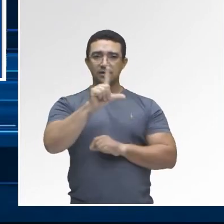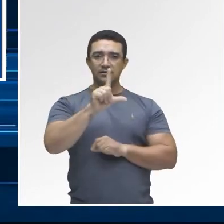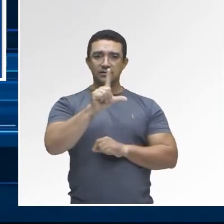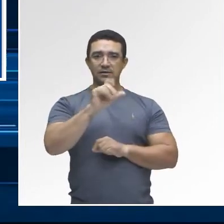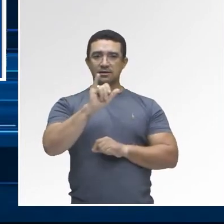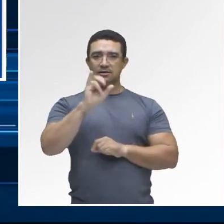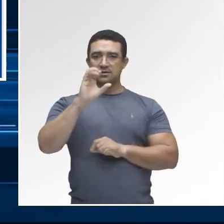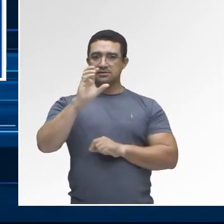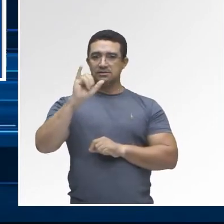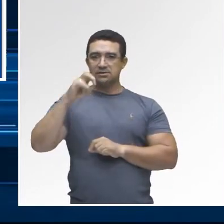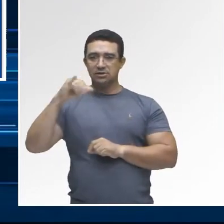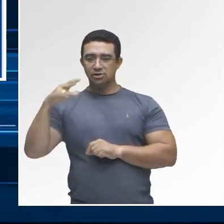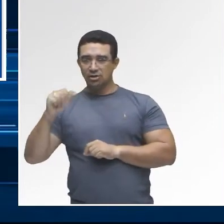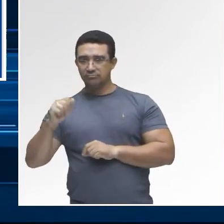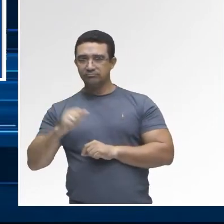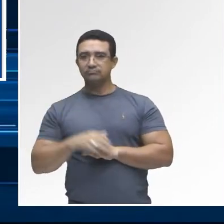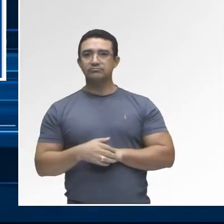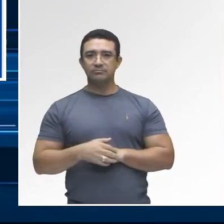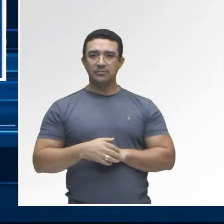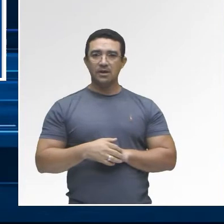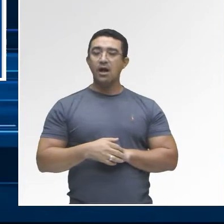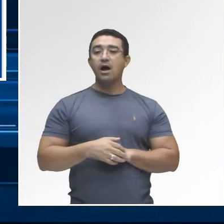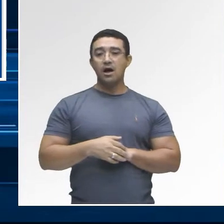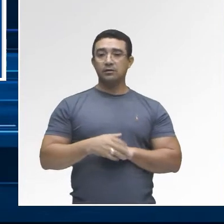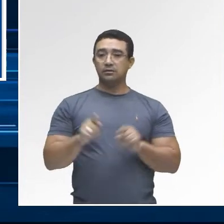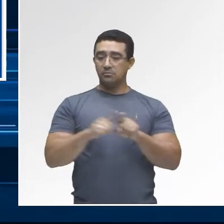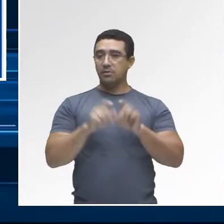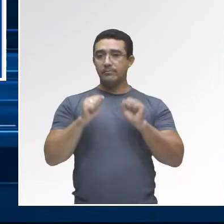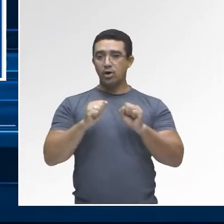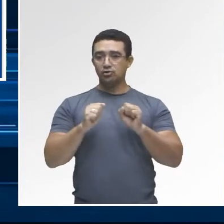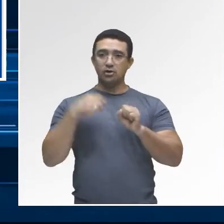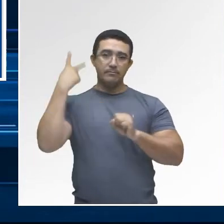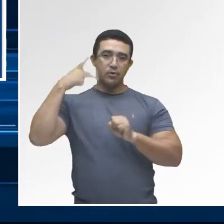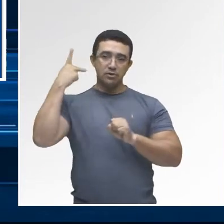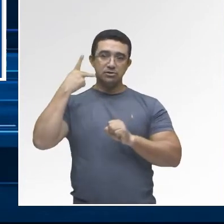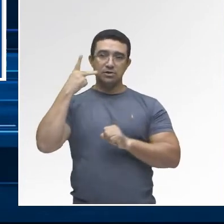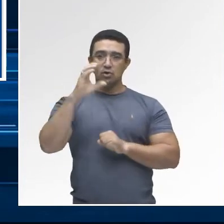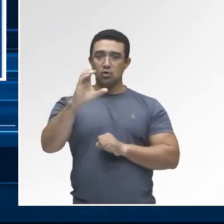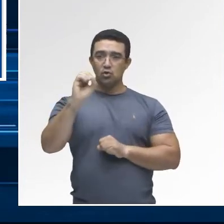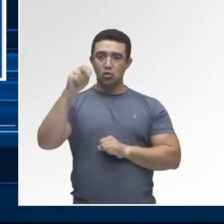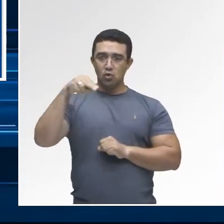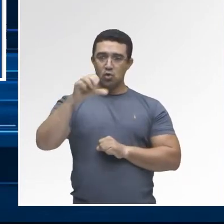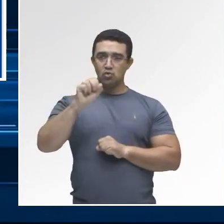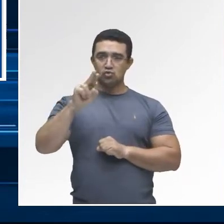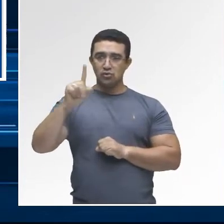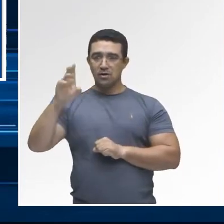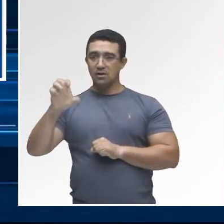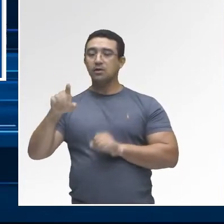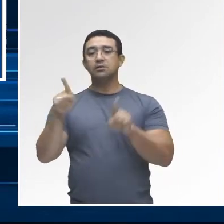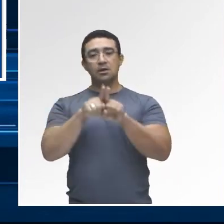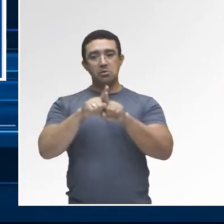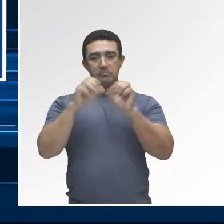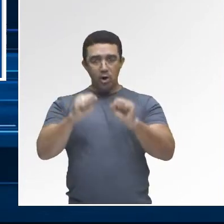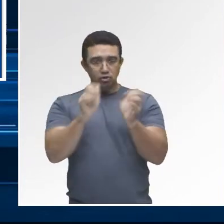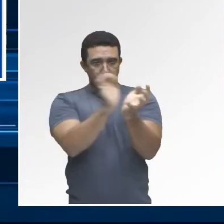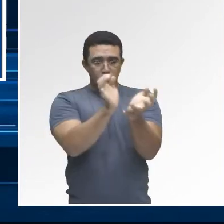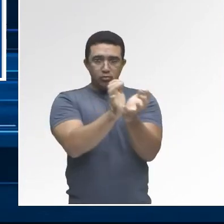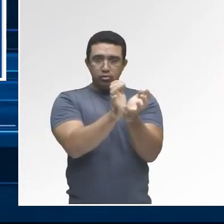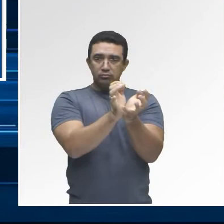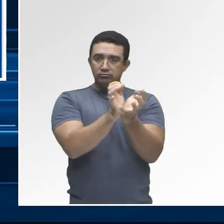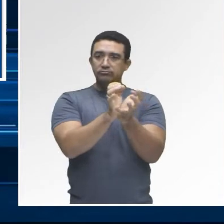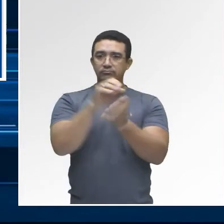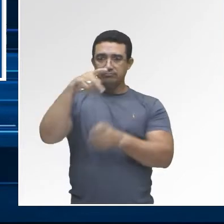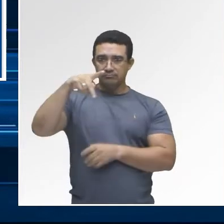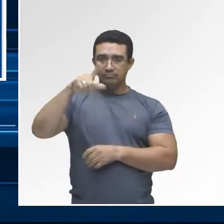que ser um plebeu. Olha aí que conquista maravilhosa. E temos uma proposta de divisão mais justa